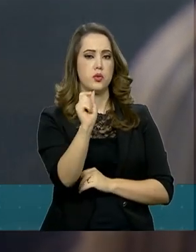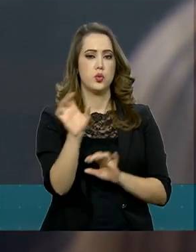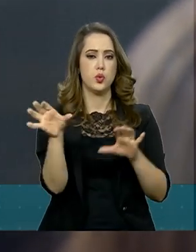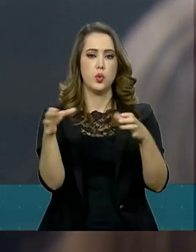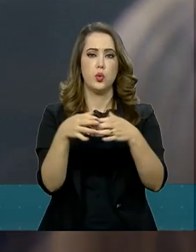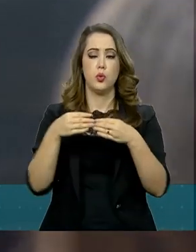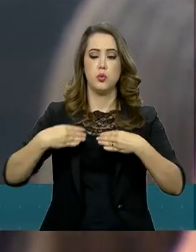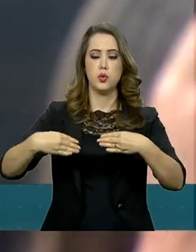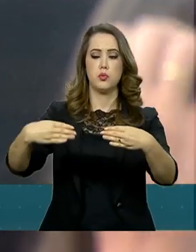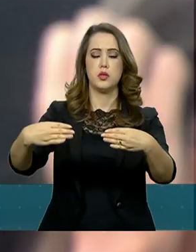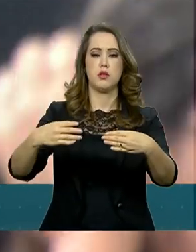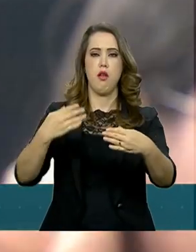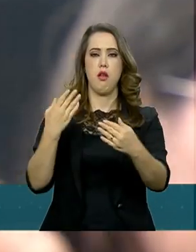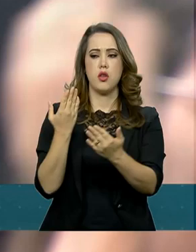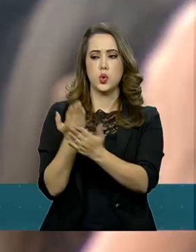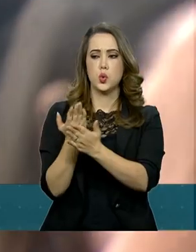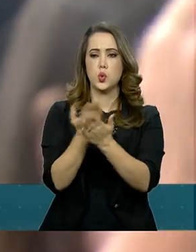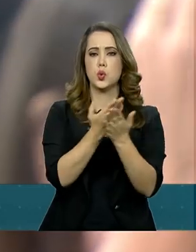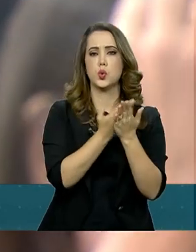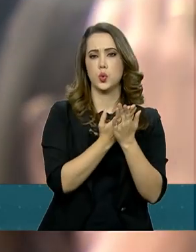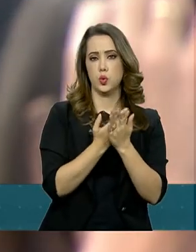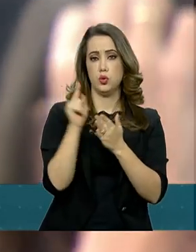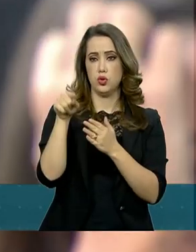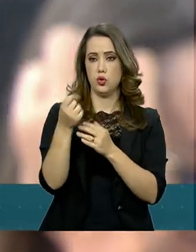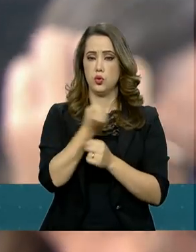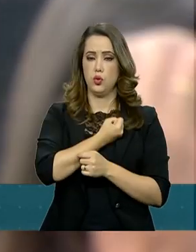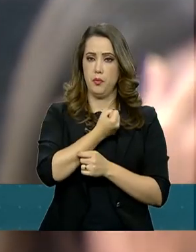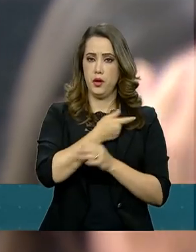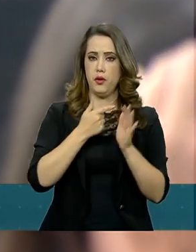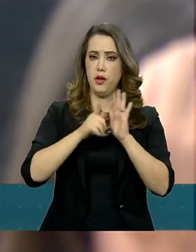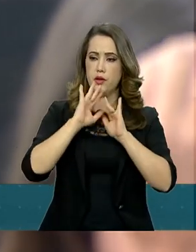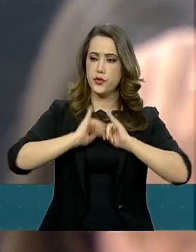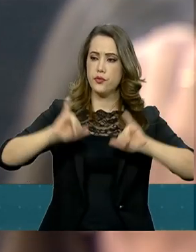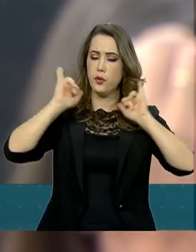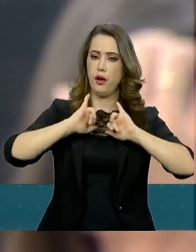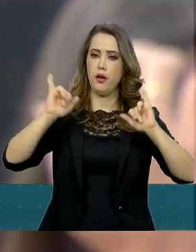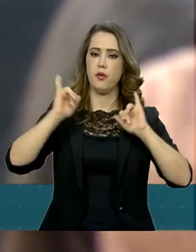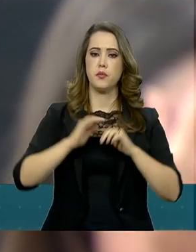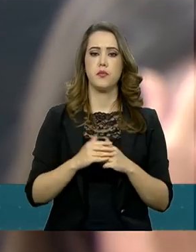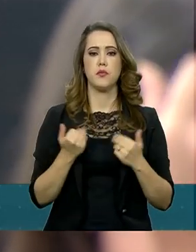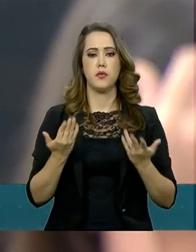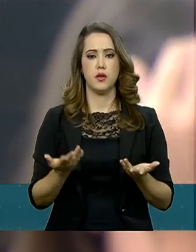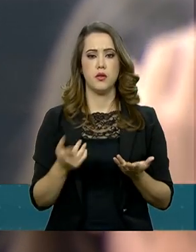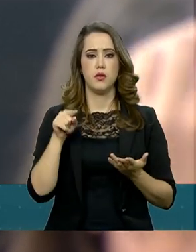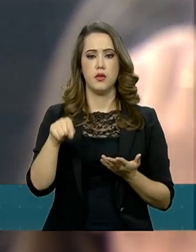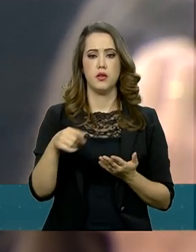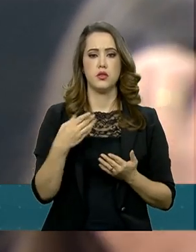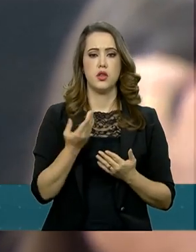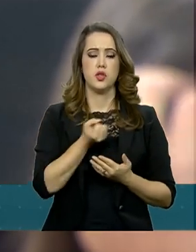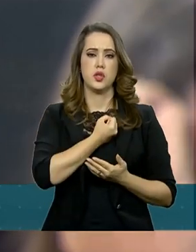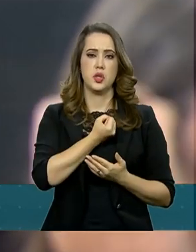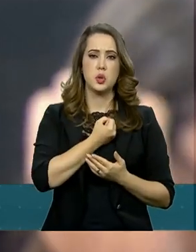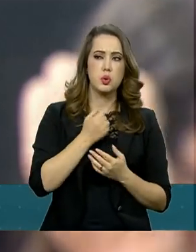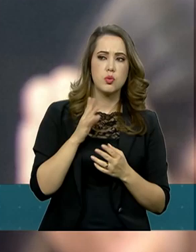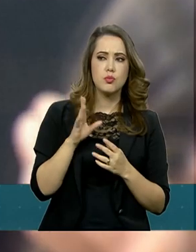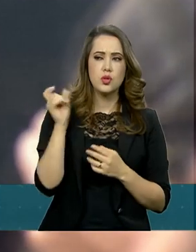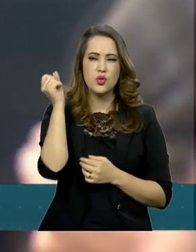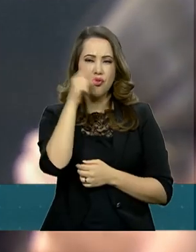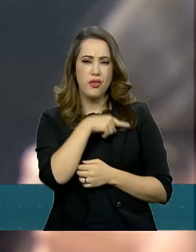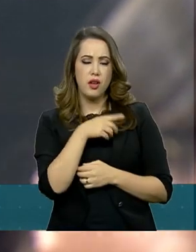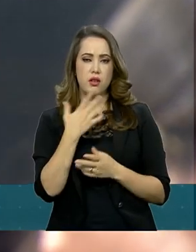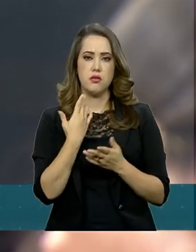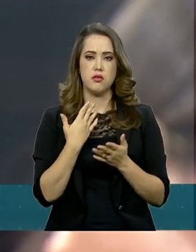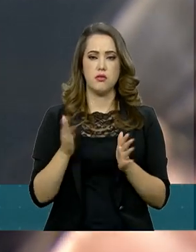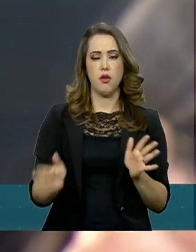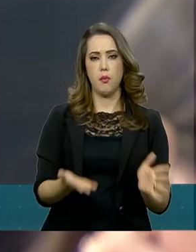ministros avaliam os dados do inpe antes de uma ampla divulgação e acha que esses dados são muito sensíveis inclusive